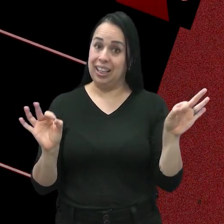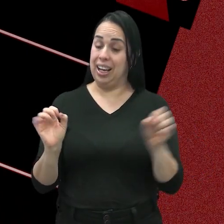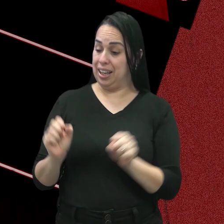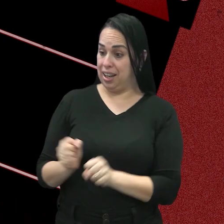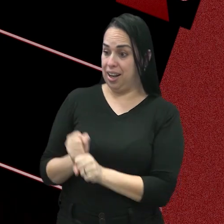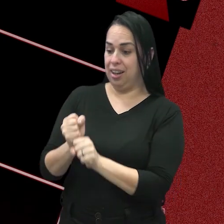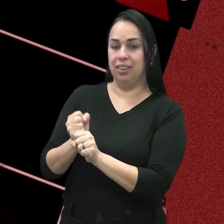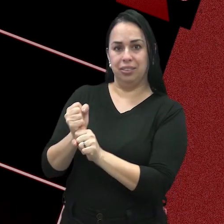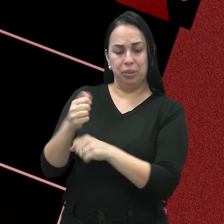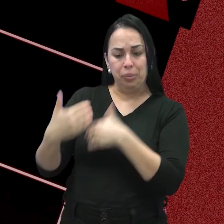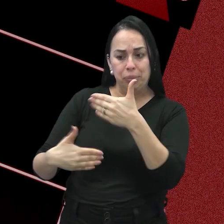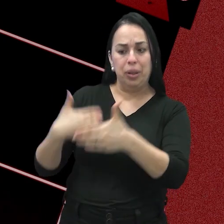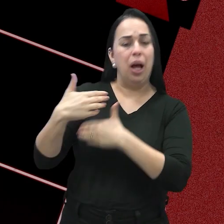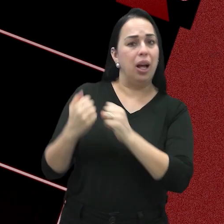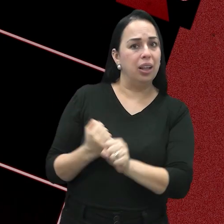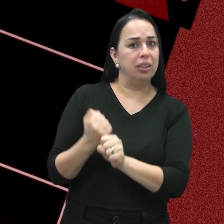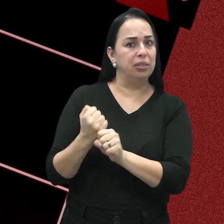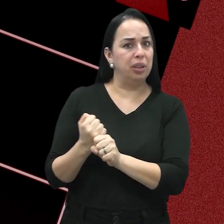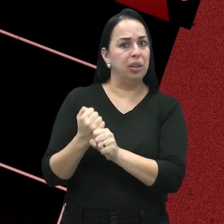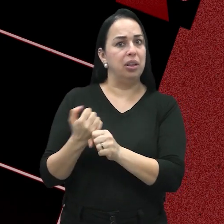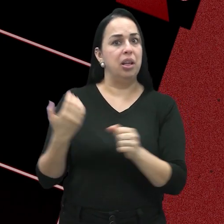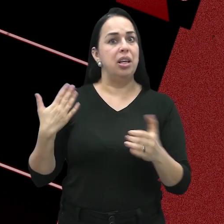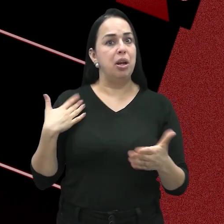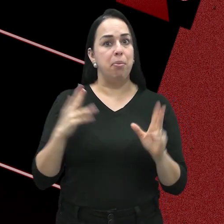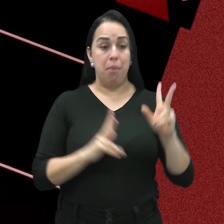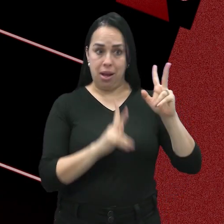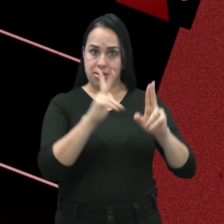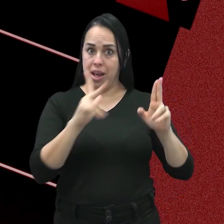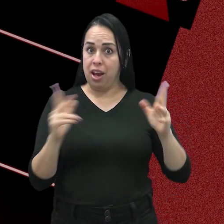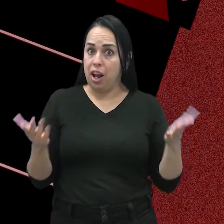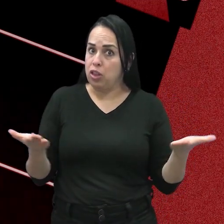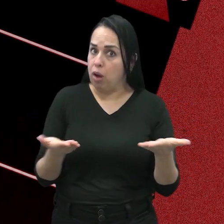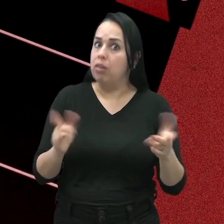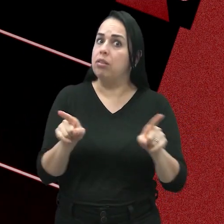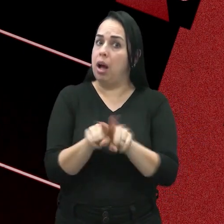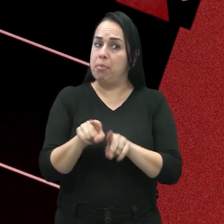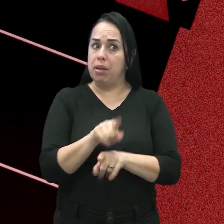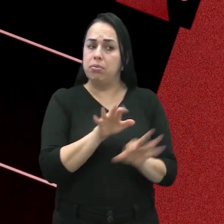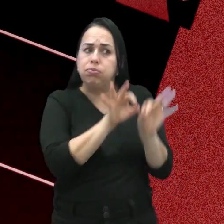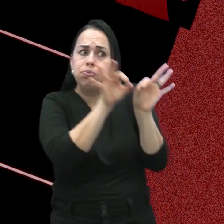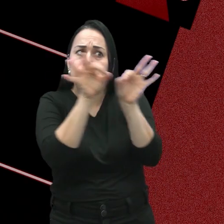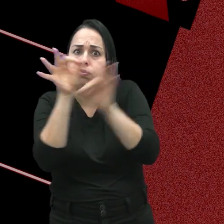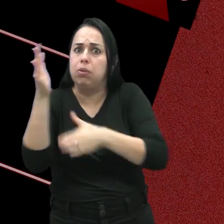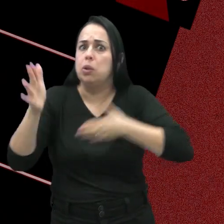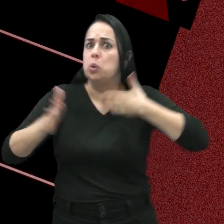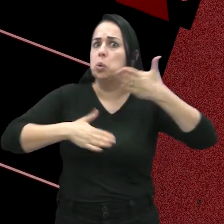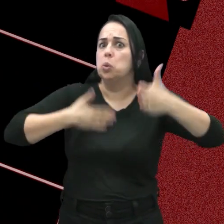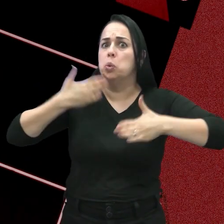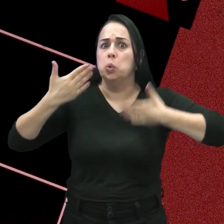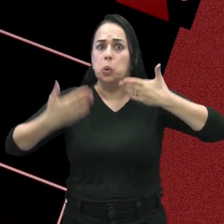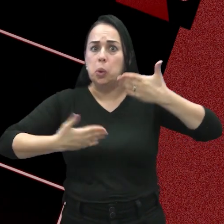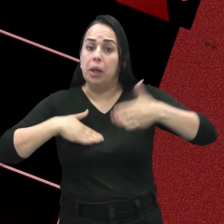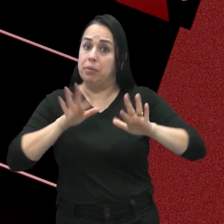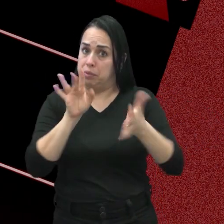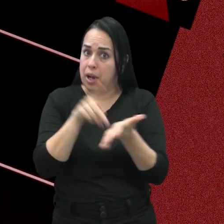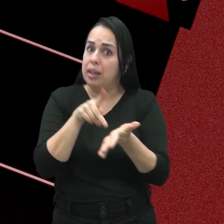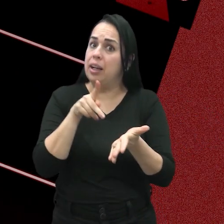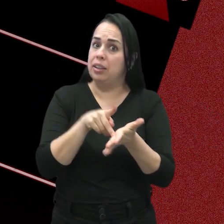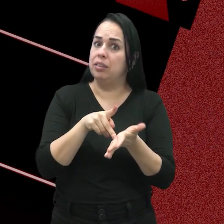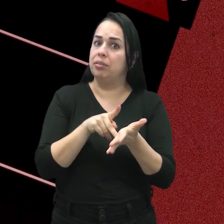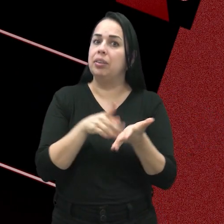and Years. Essa série, gente, é bem atual e até mesmo assustadora em alguns sentidos, é isso mesmo.